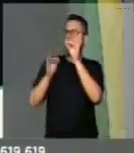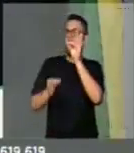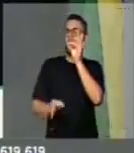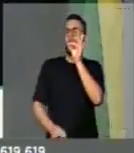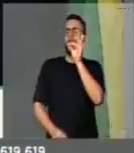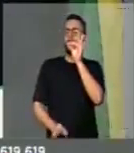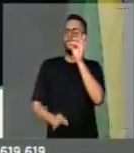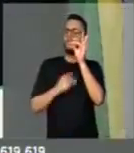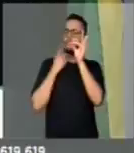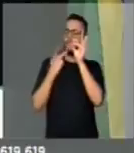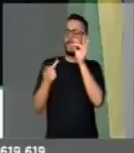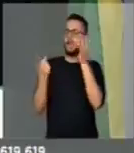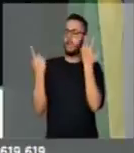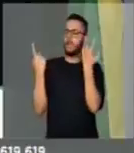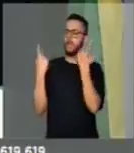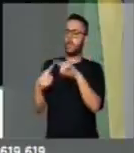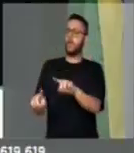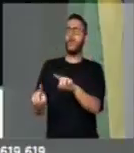de agressão,